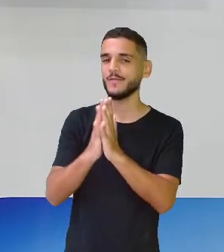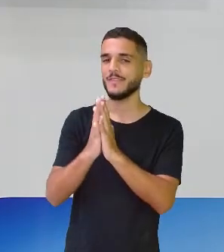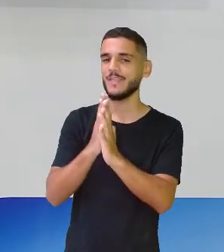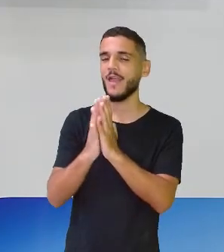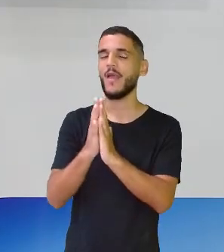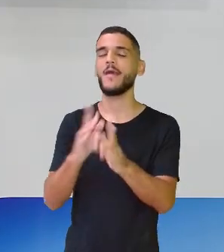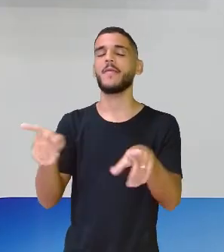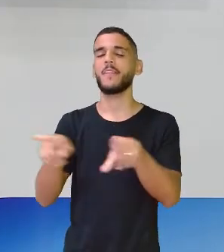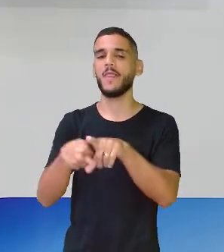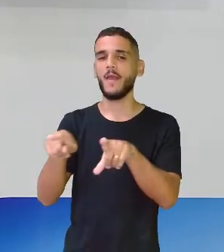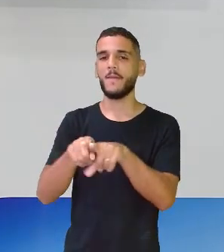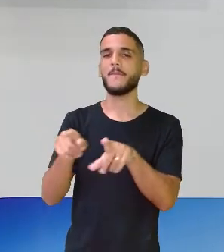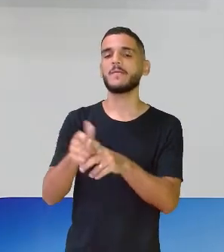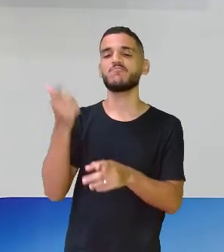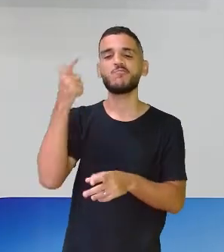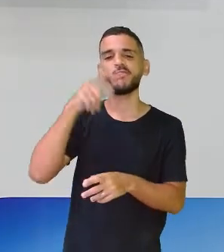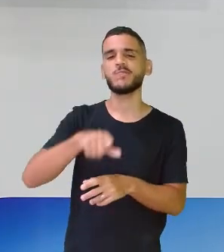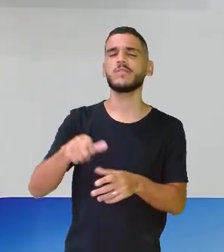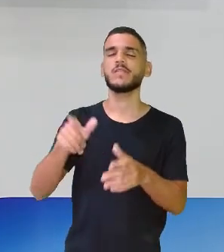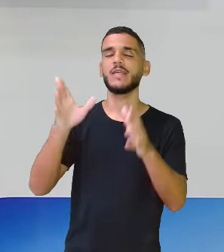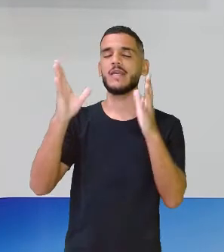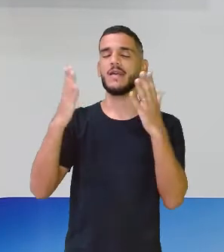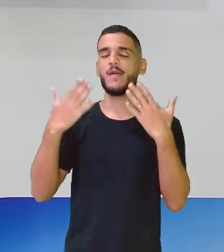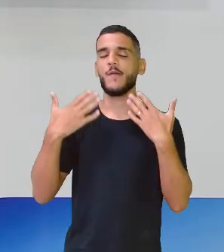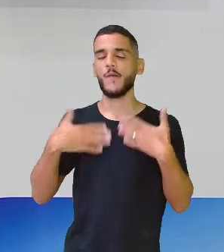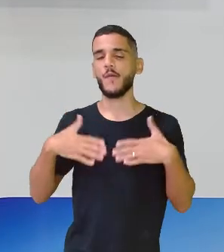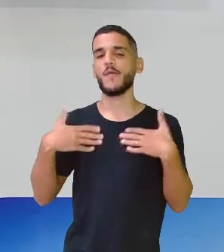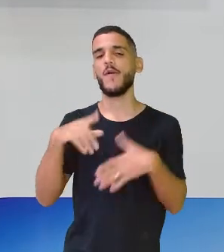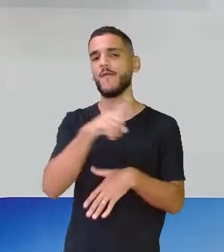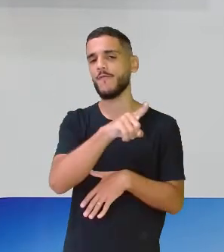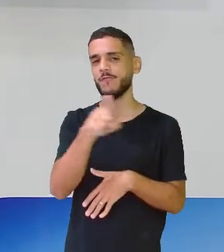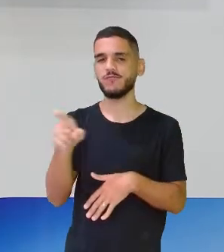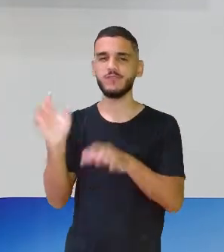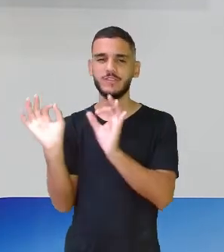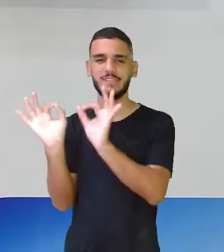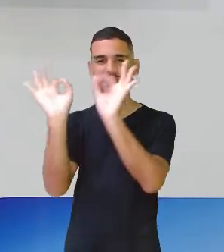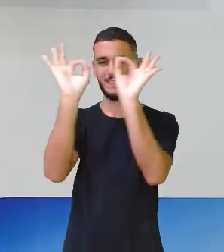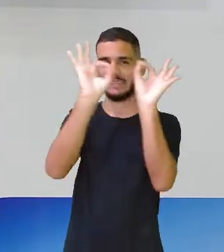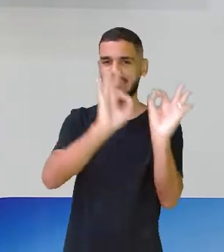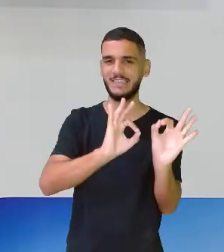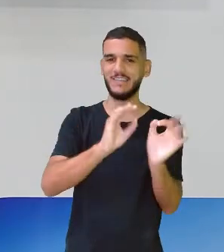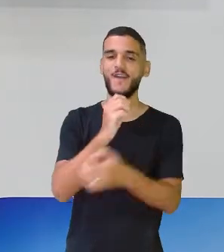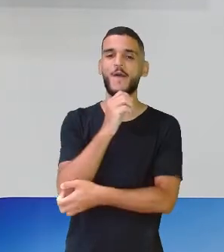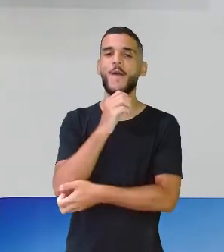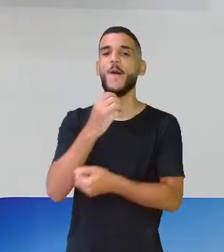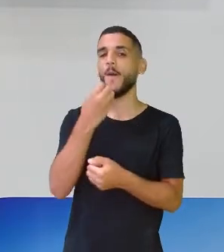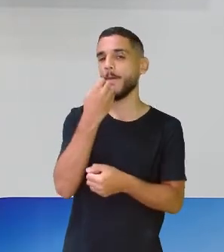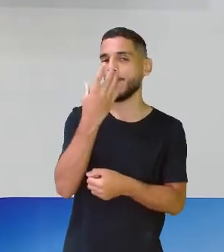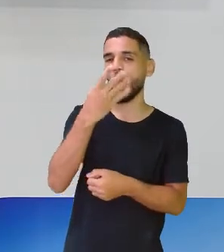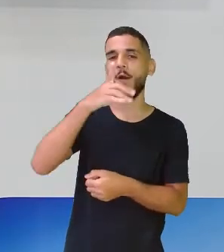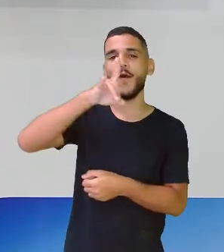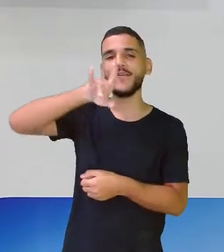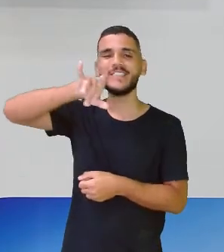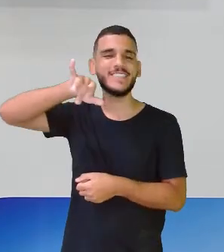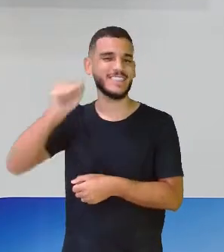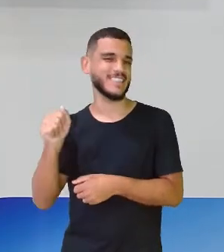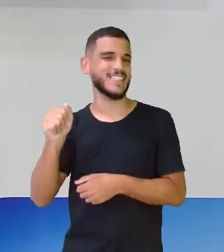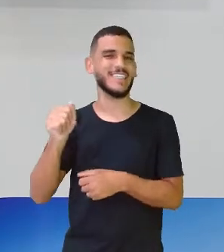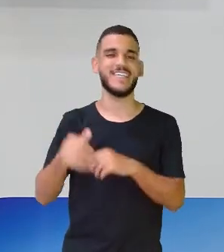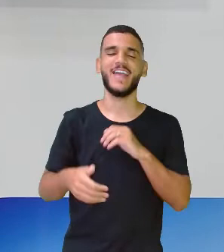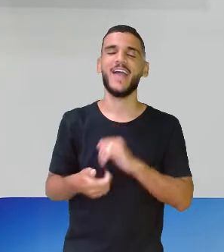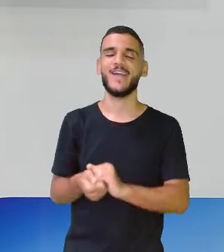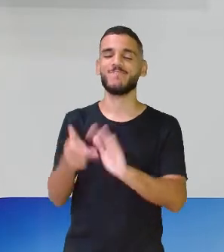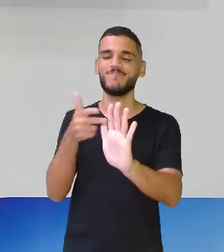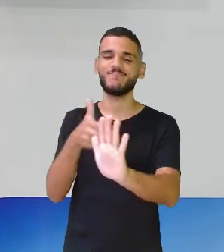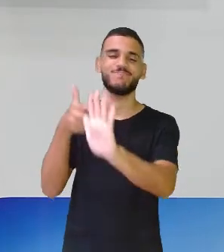saia bem tranquila, para que vocês possam acompanhar. Então, bom dia aí, produção, e obrigada